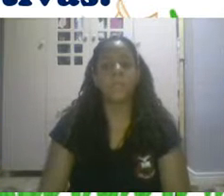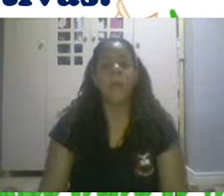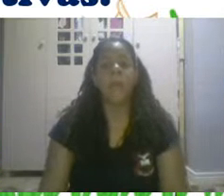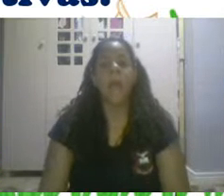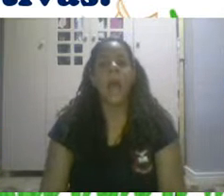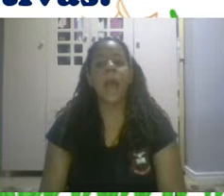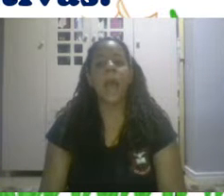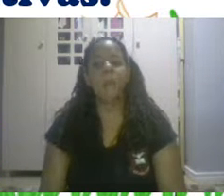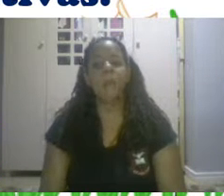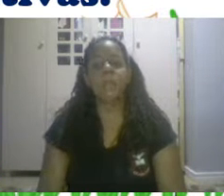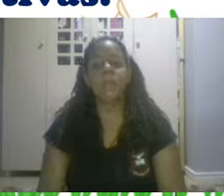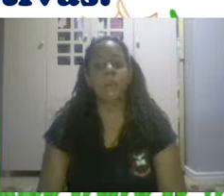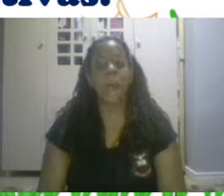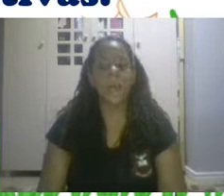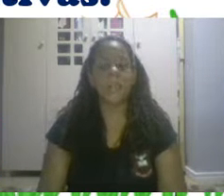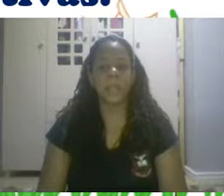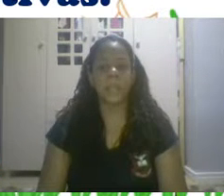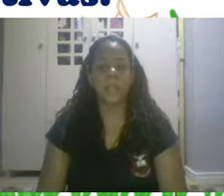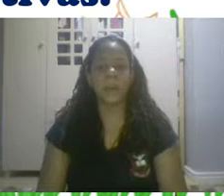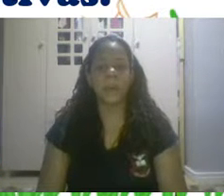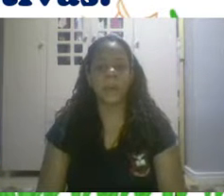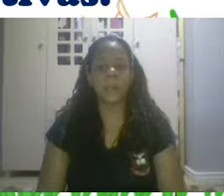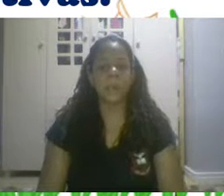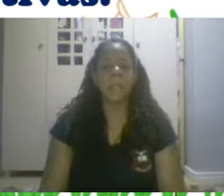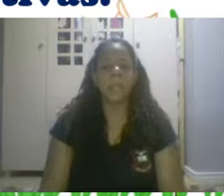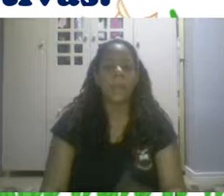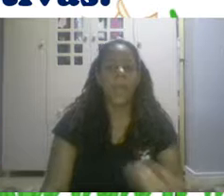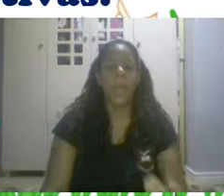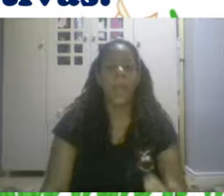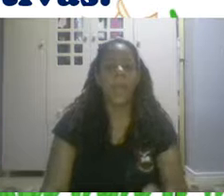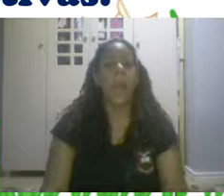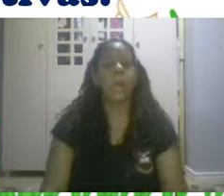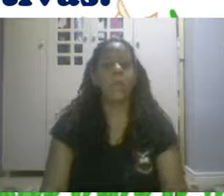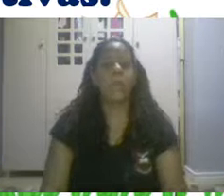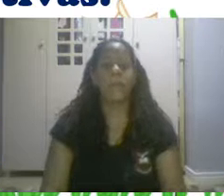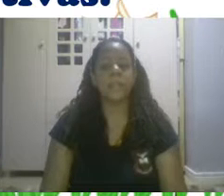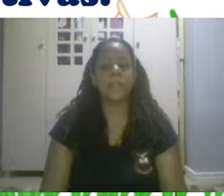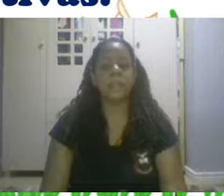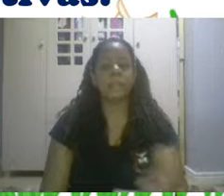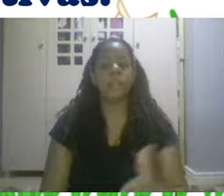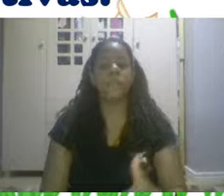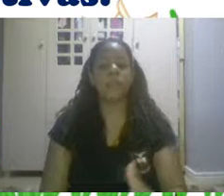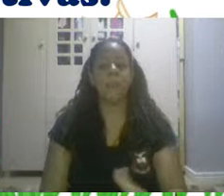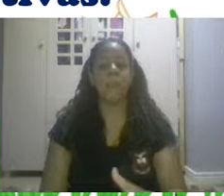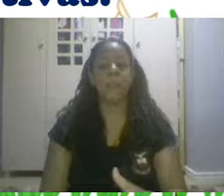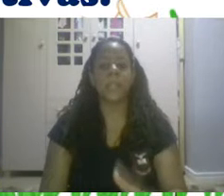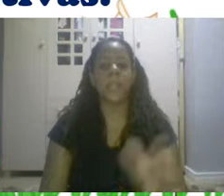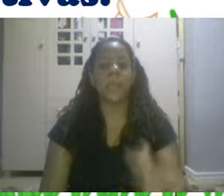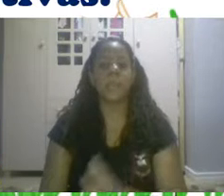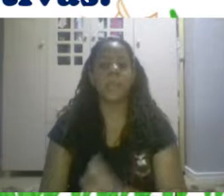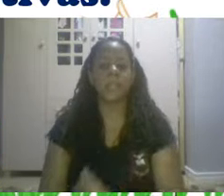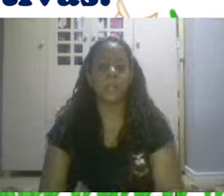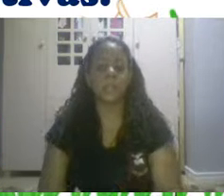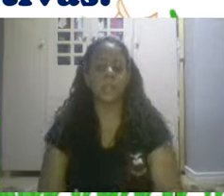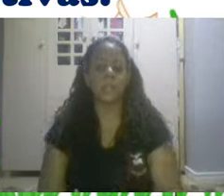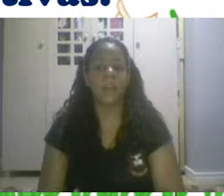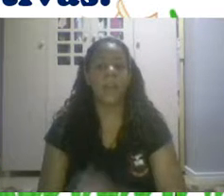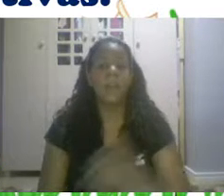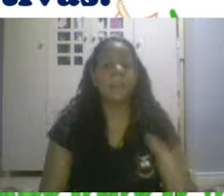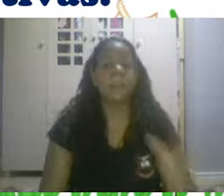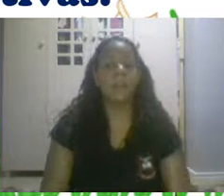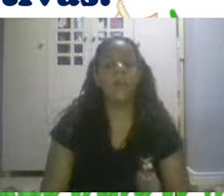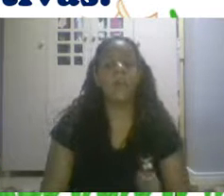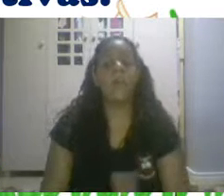reprodutivas. A reprodução assexuada acontece de forma que na reprodução